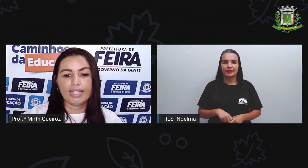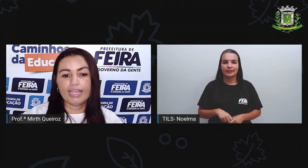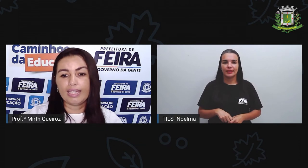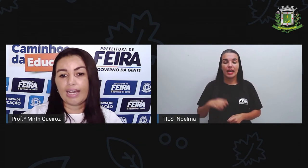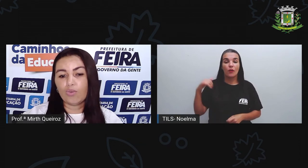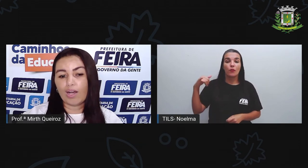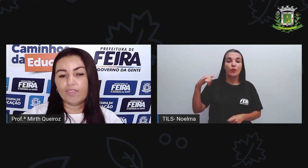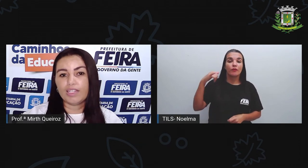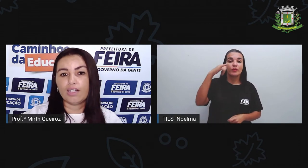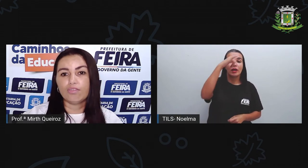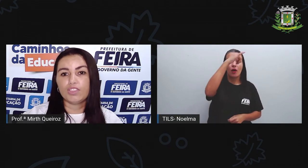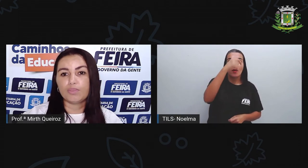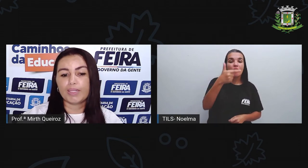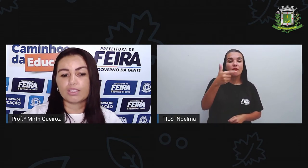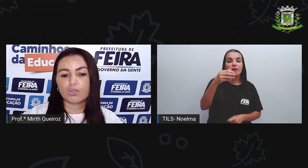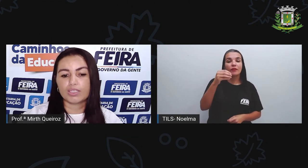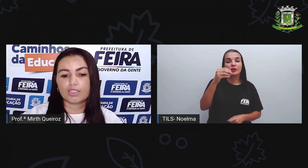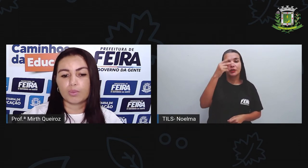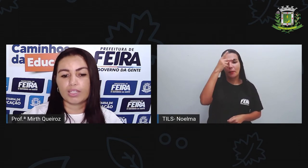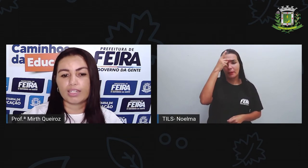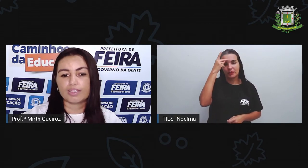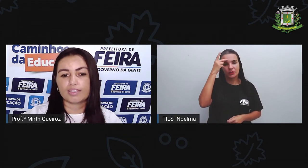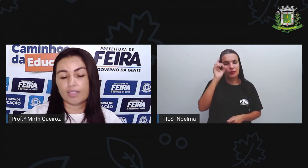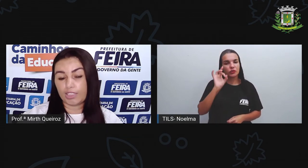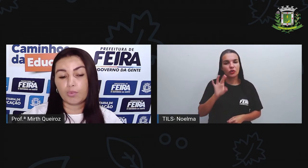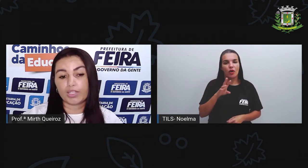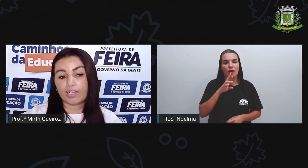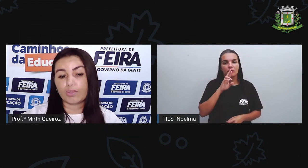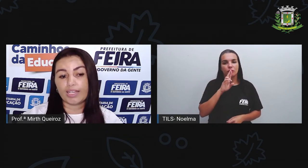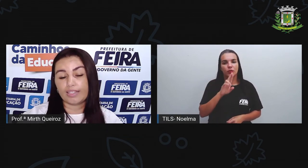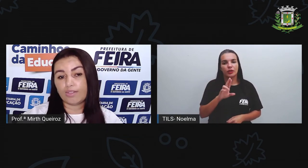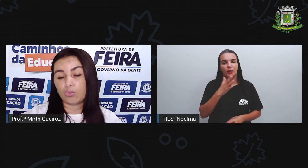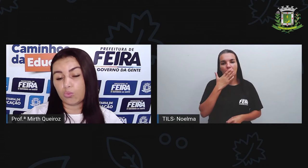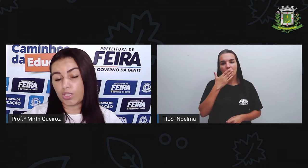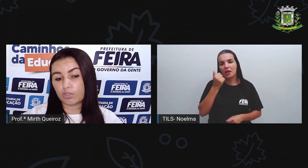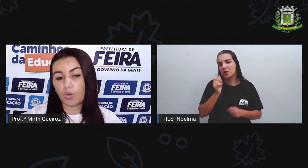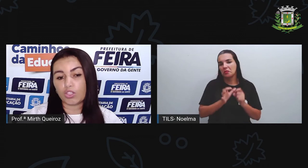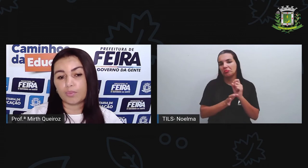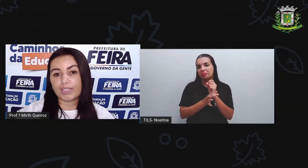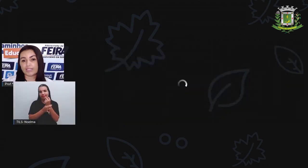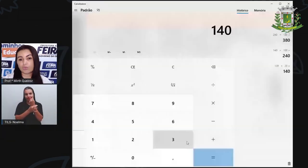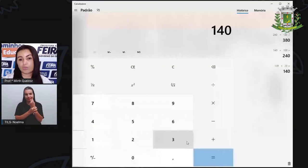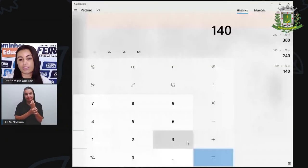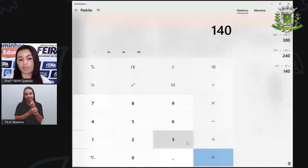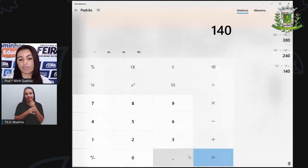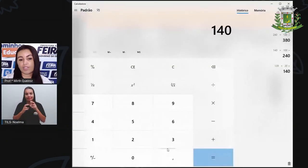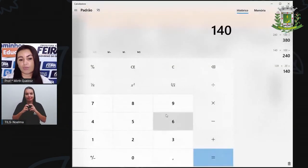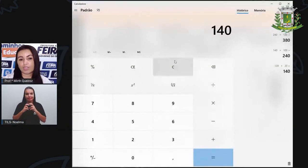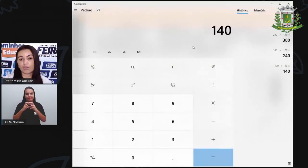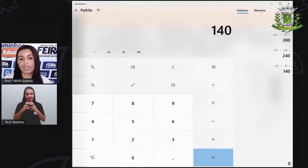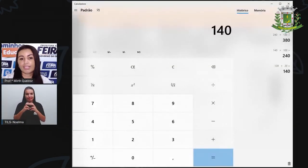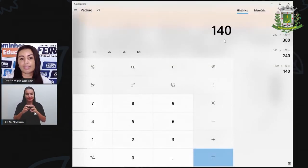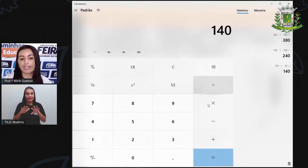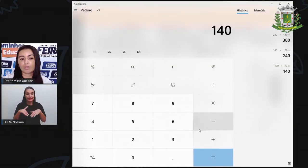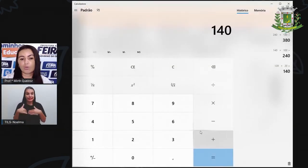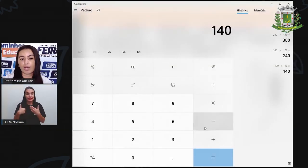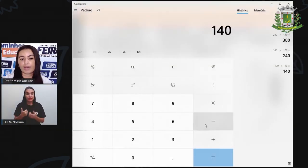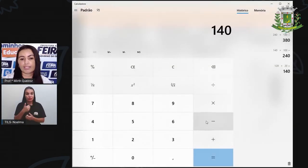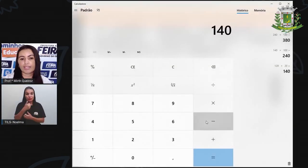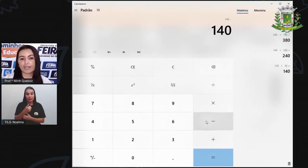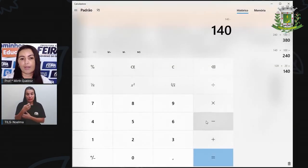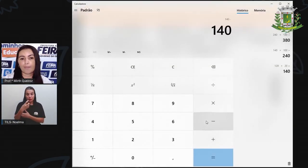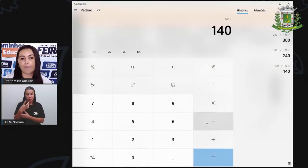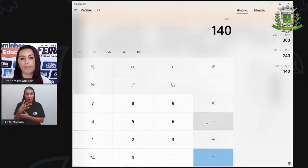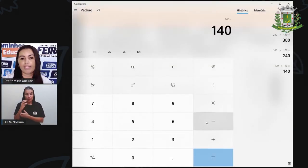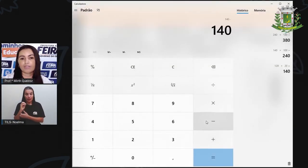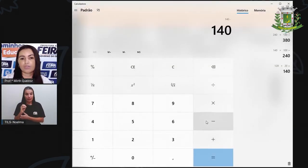E o avião 20 pessoas responderam que o transporte mais seguro seria o avião. Então 140